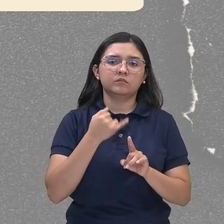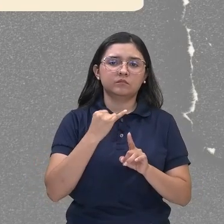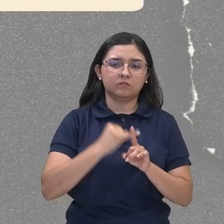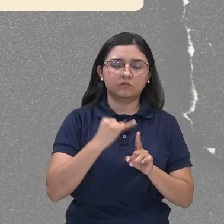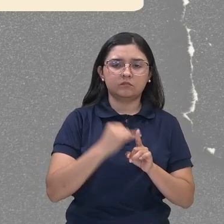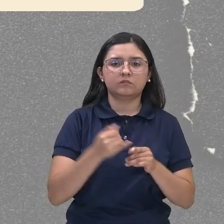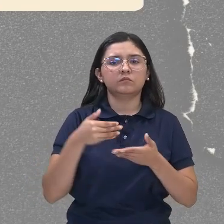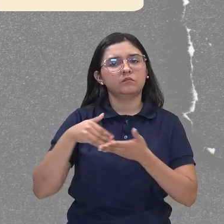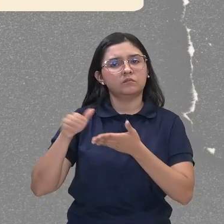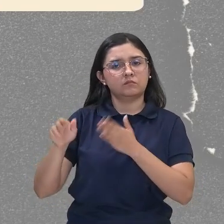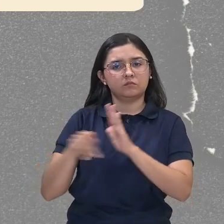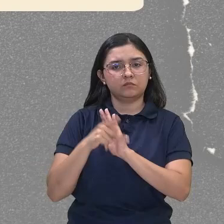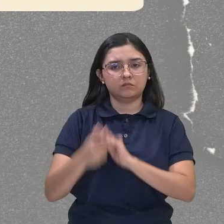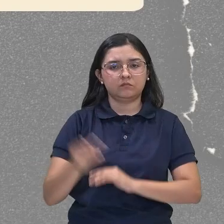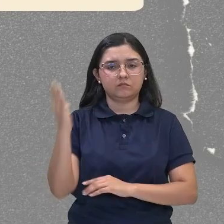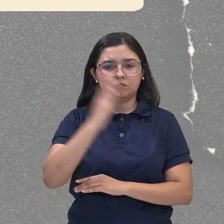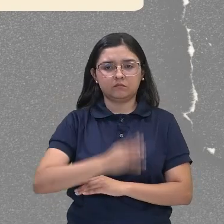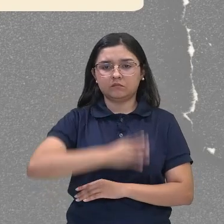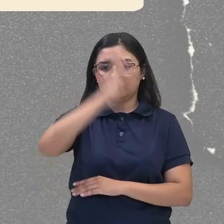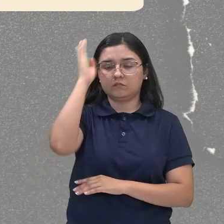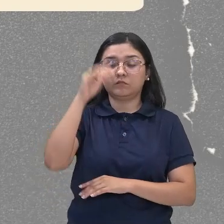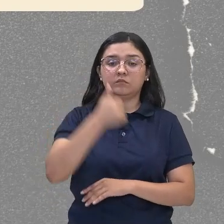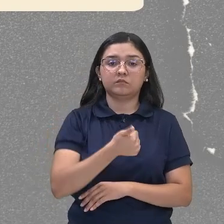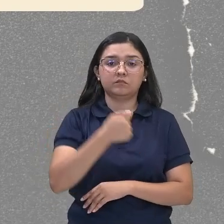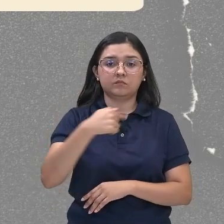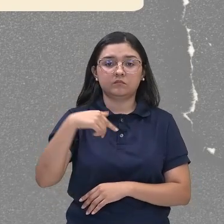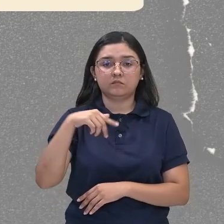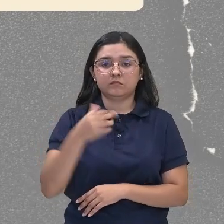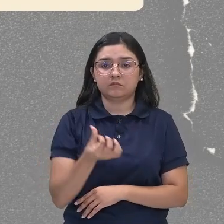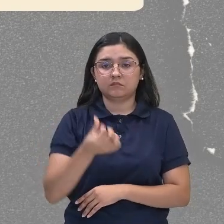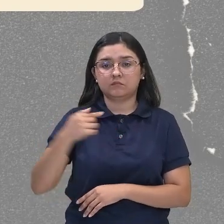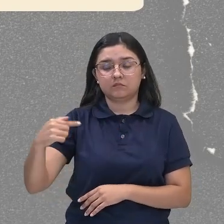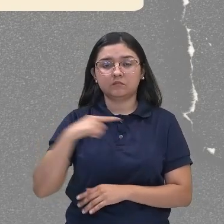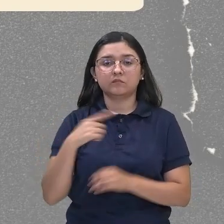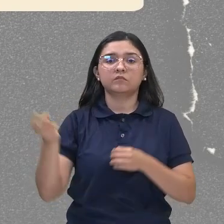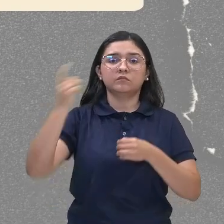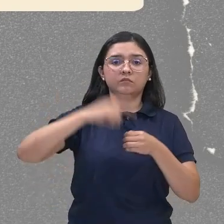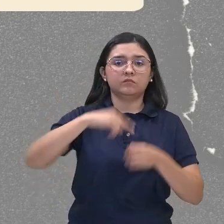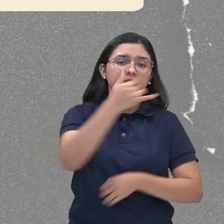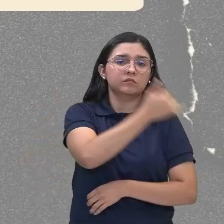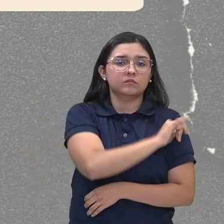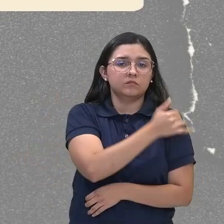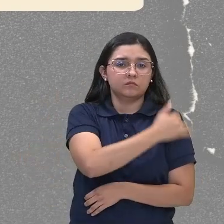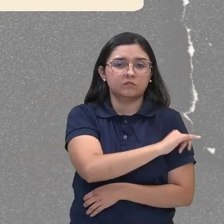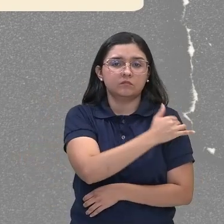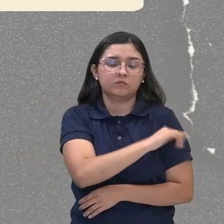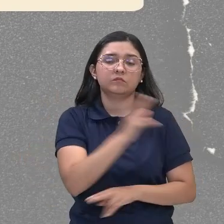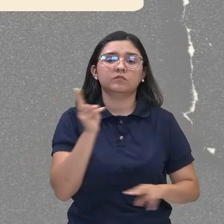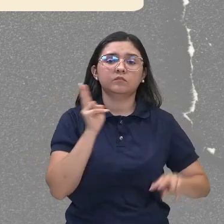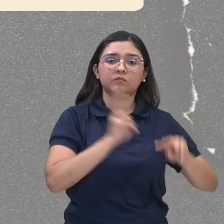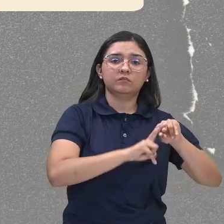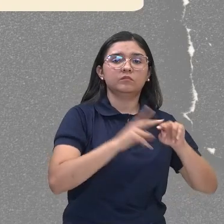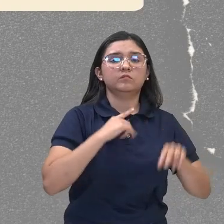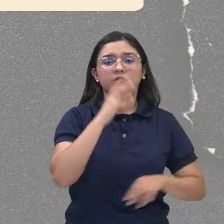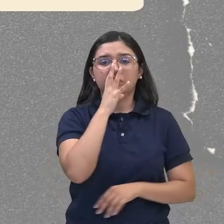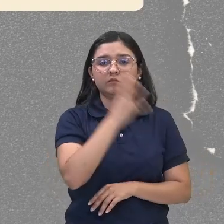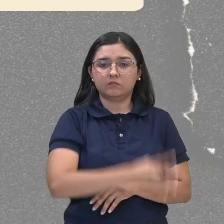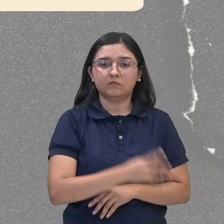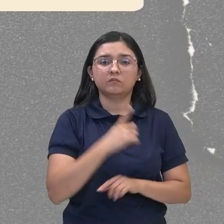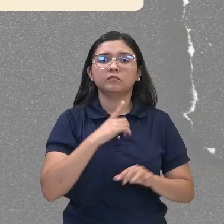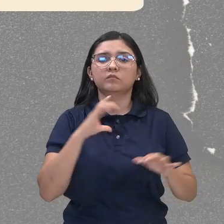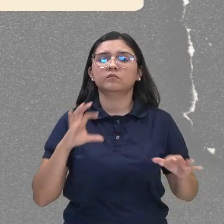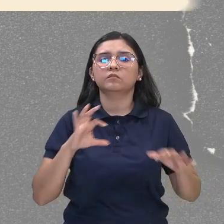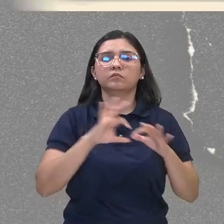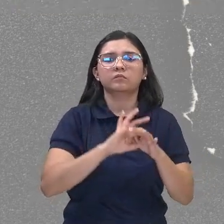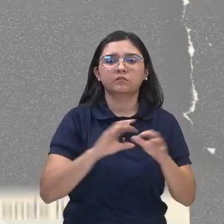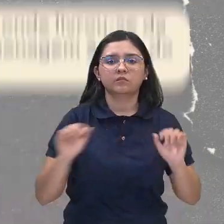na Arcádia Romana. Em 1767, voltou ao Rio de Janeiro, onde foi preso, acusado de ter